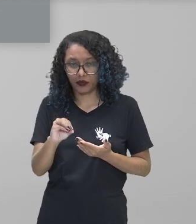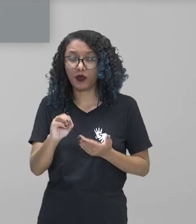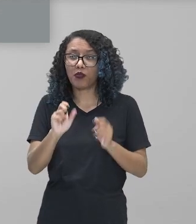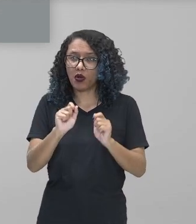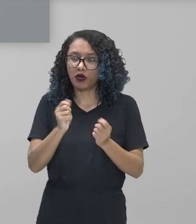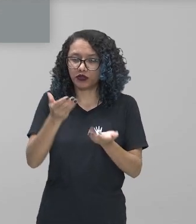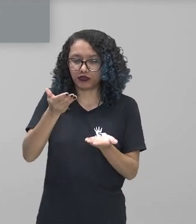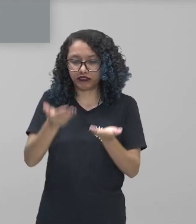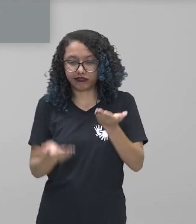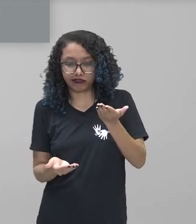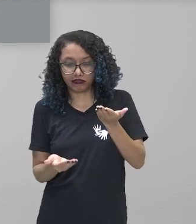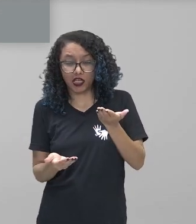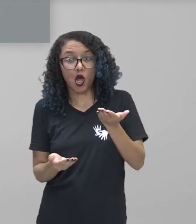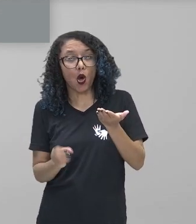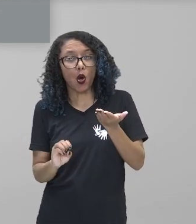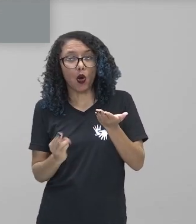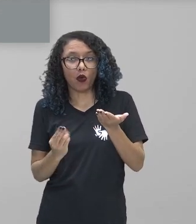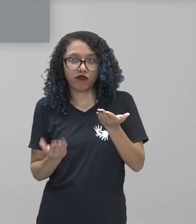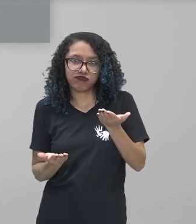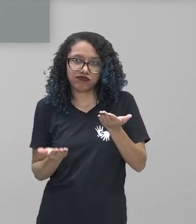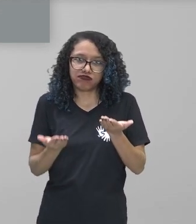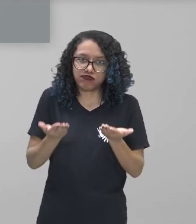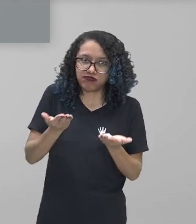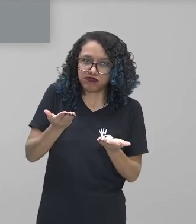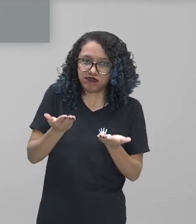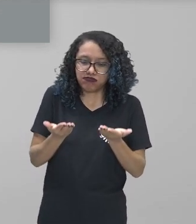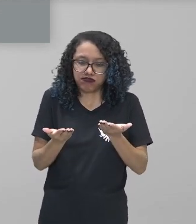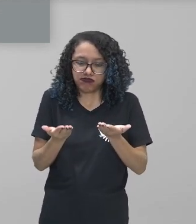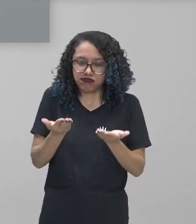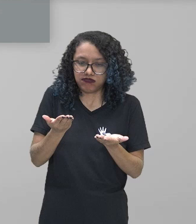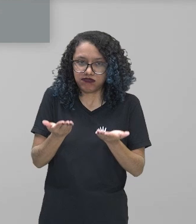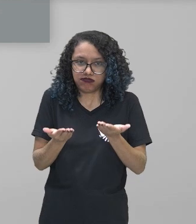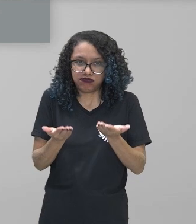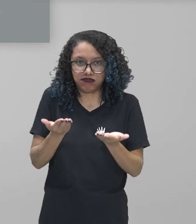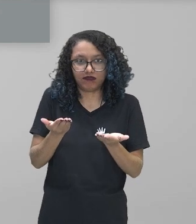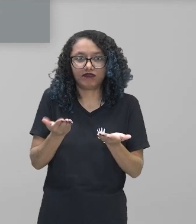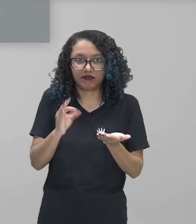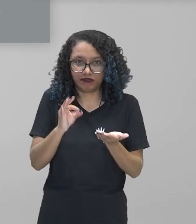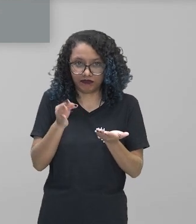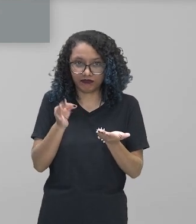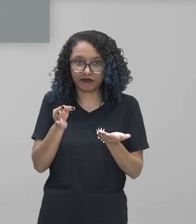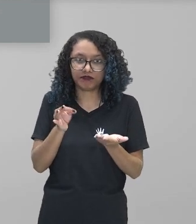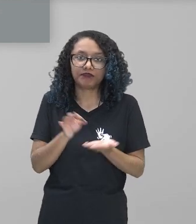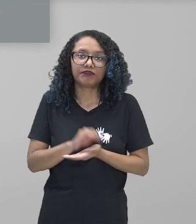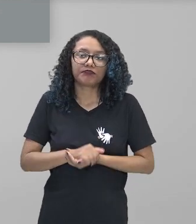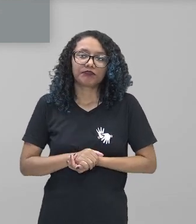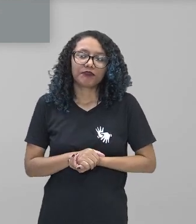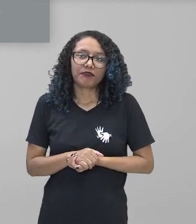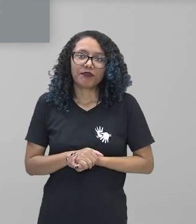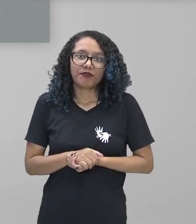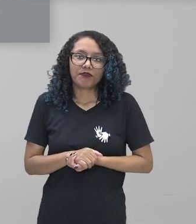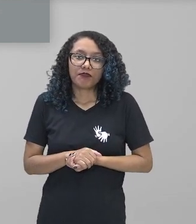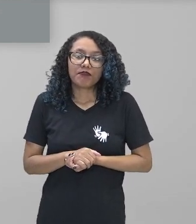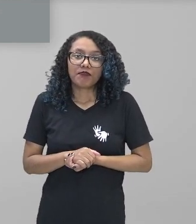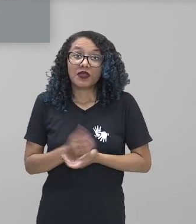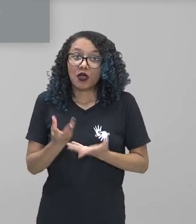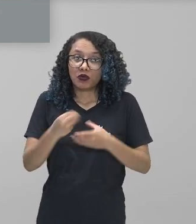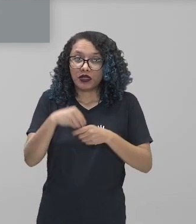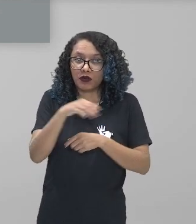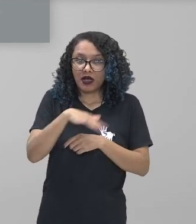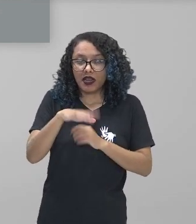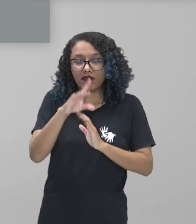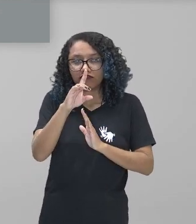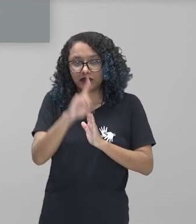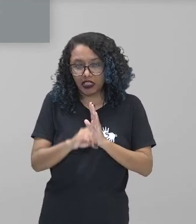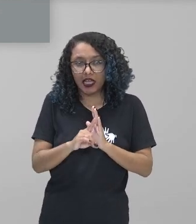equilibrar, as suas partes ali. Então, dentro do direito, é esse equilíbrio, que tem que